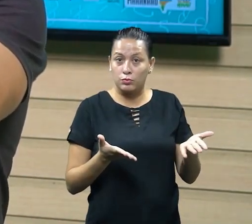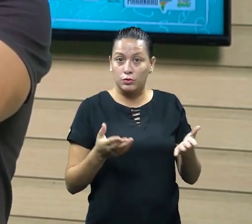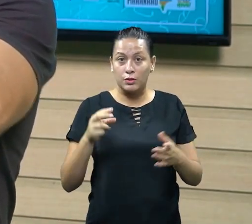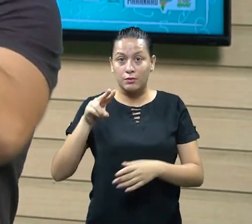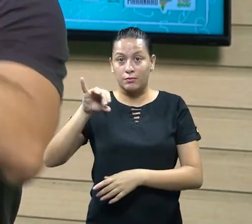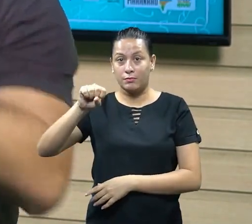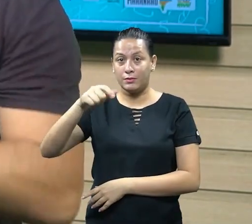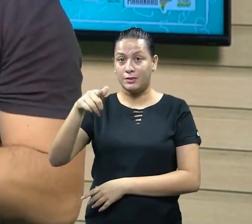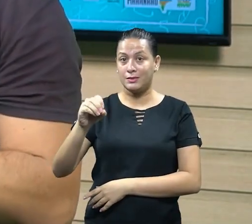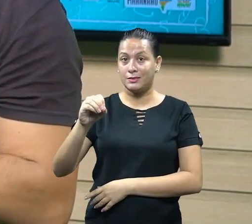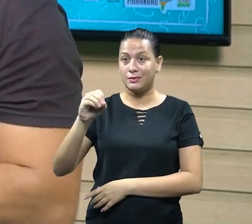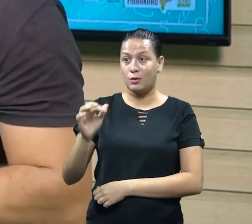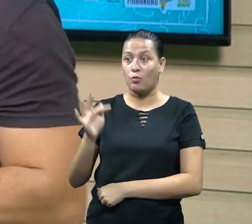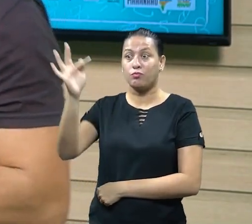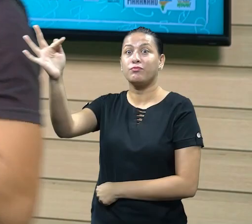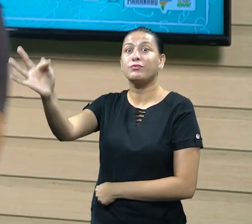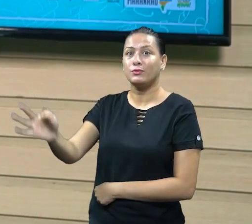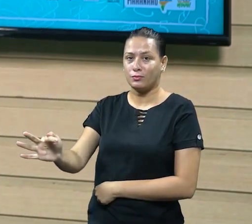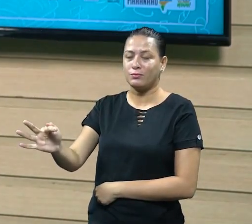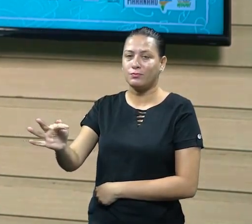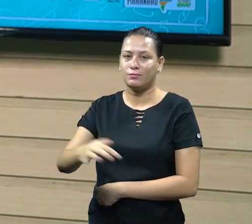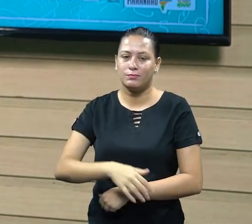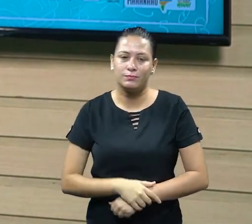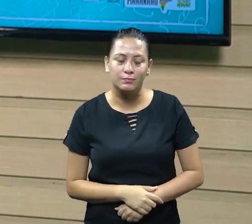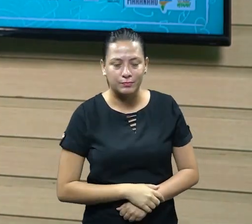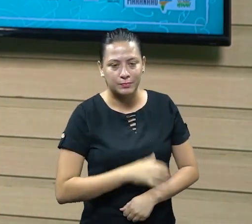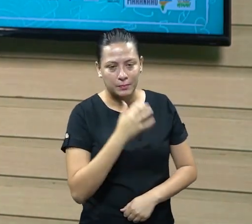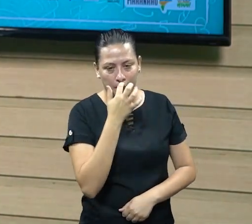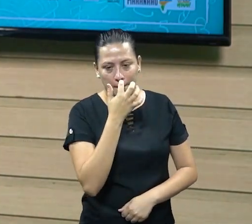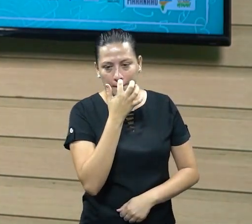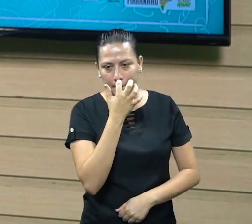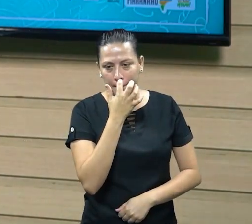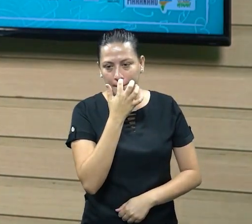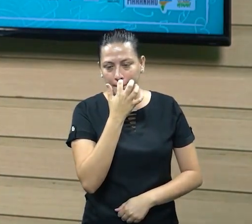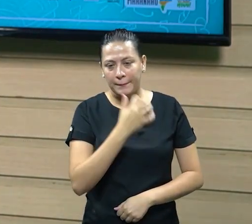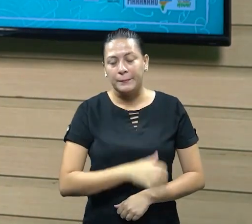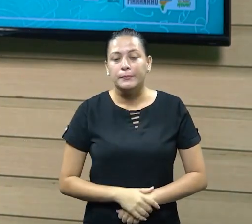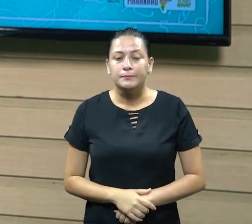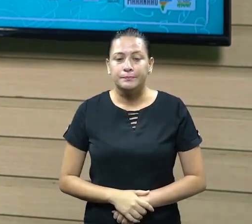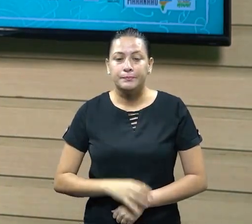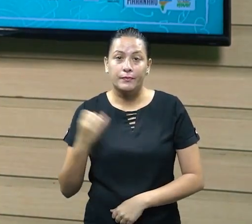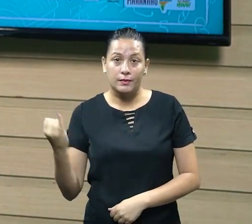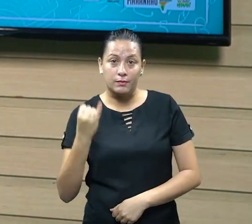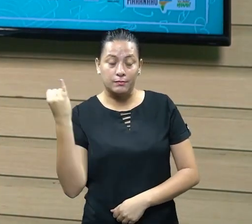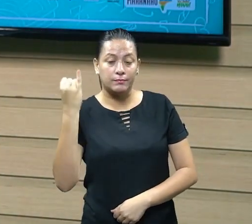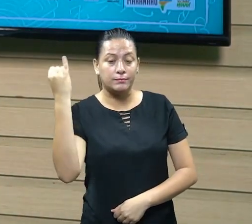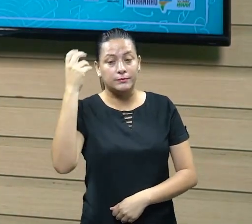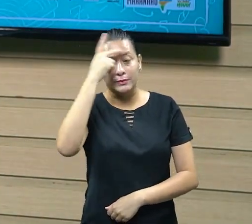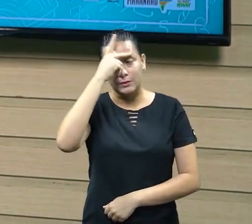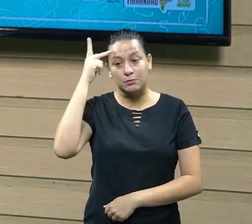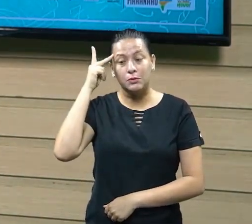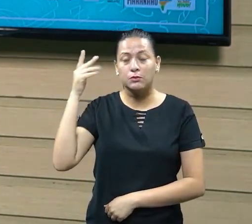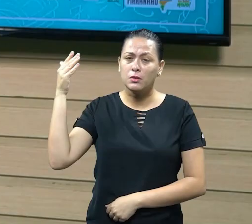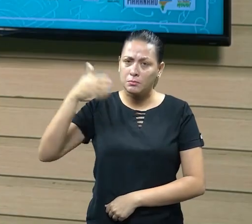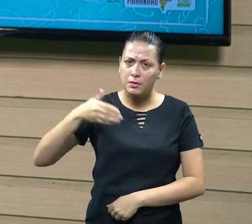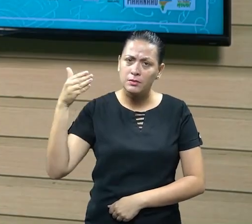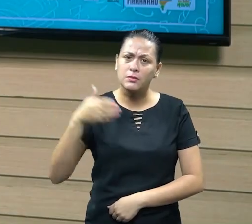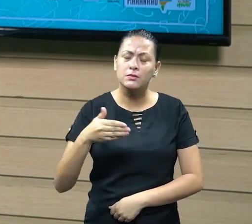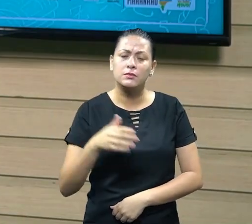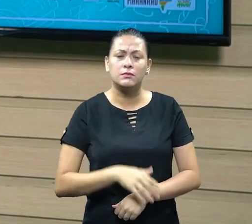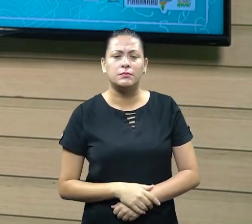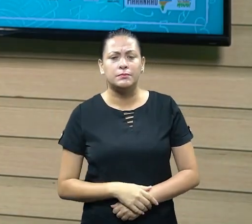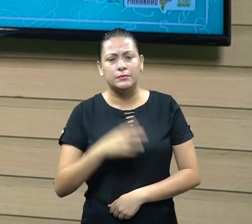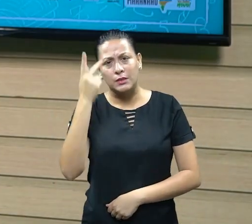quero chegar? Então a missão, estado presente, a visão, estado futuro. Então é muito importante que as pessoas, elas participem disso, os clientes,